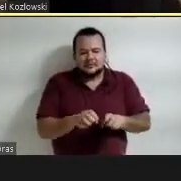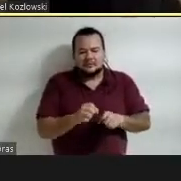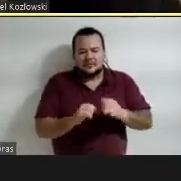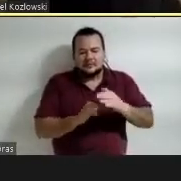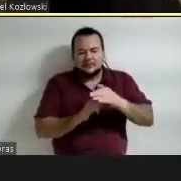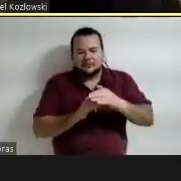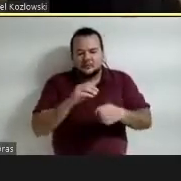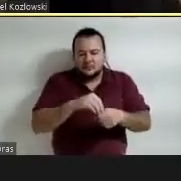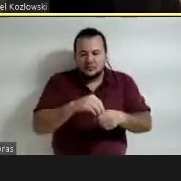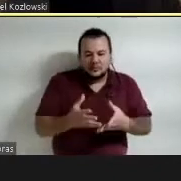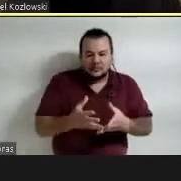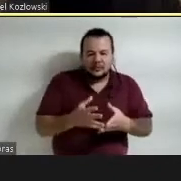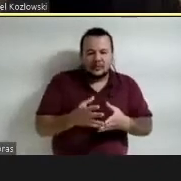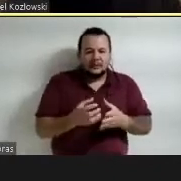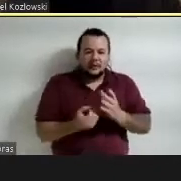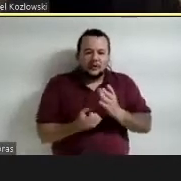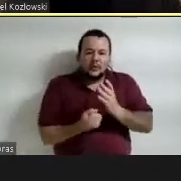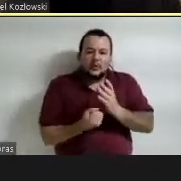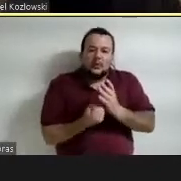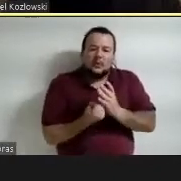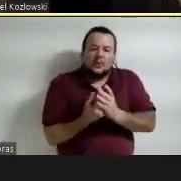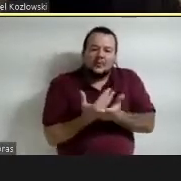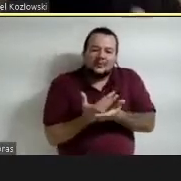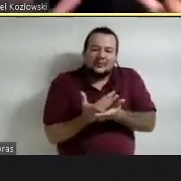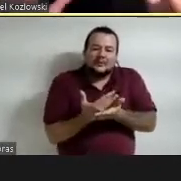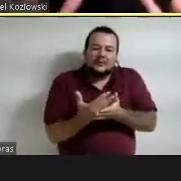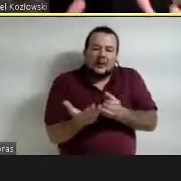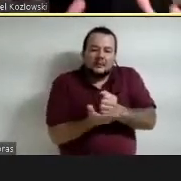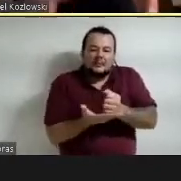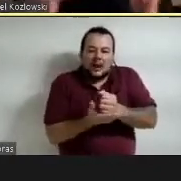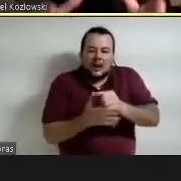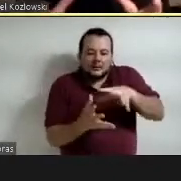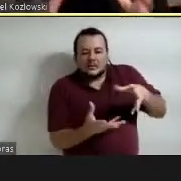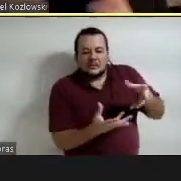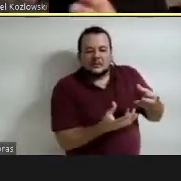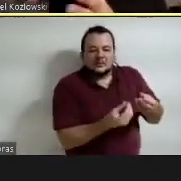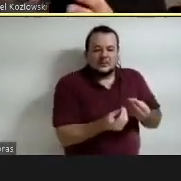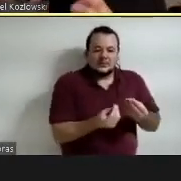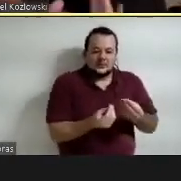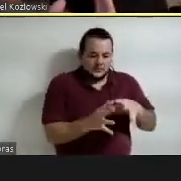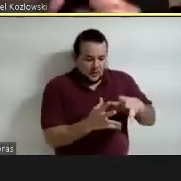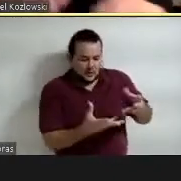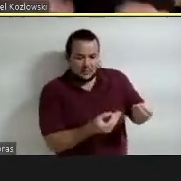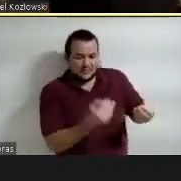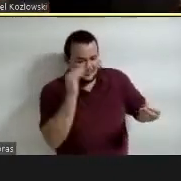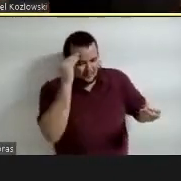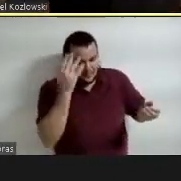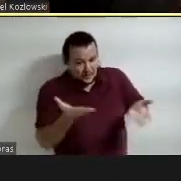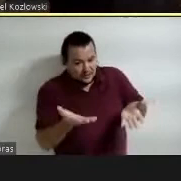que começam a criar as bases da globalização. A globalização como a gente entende hoje em dia.